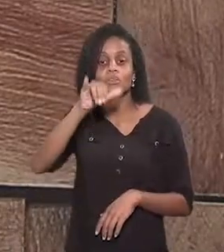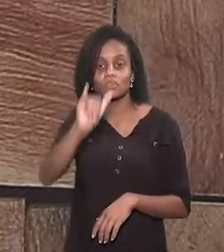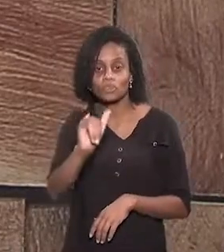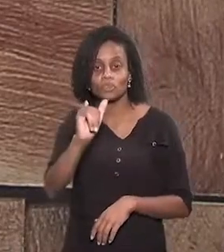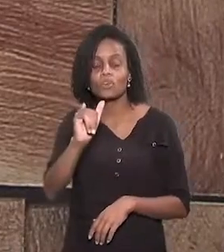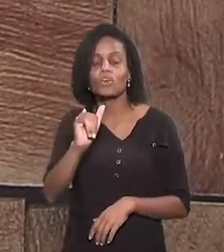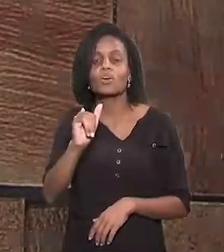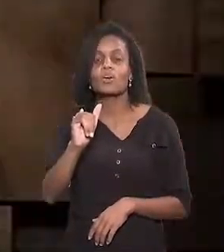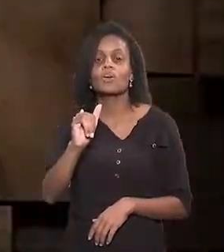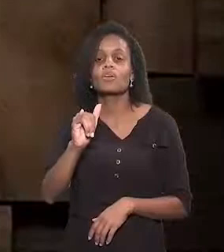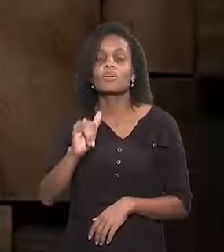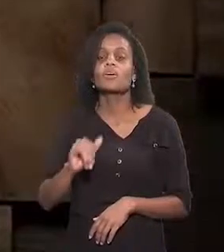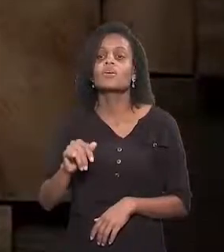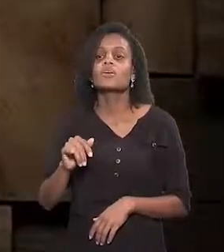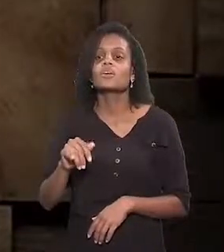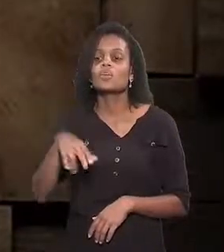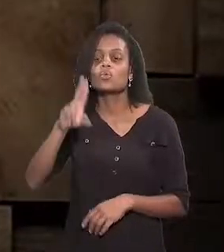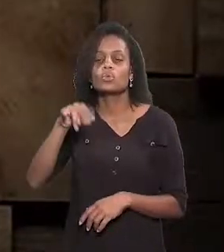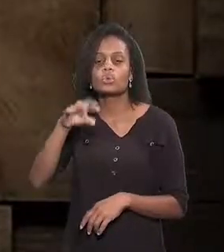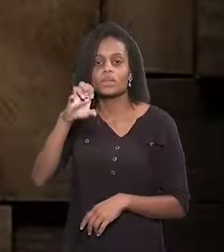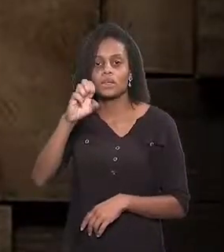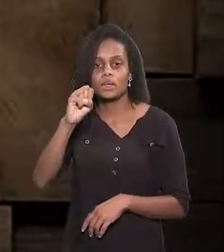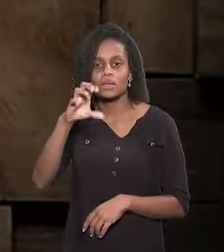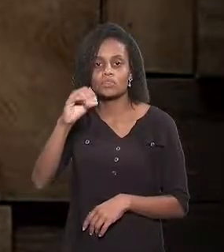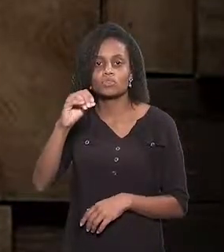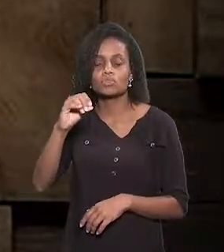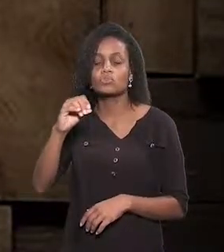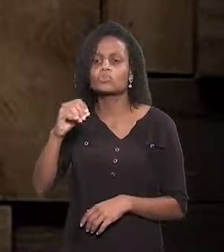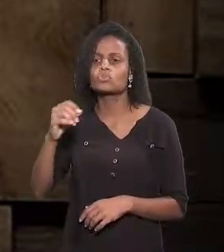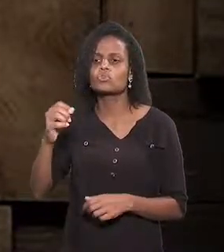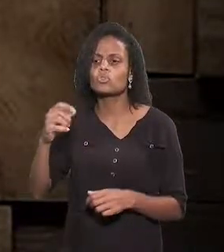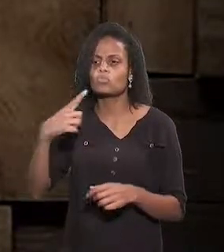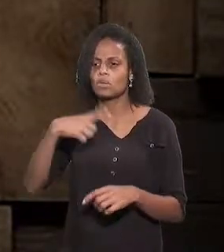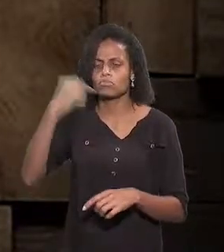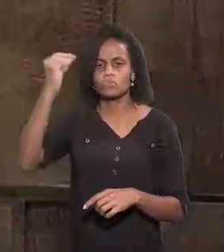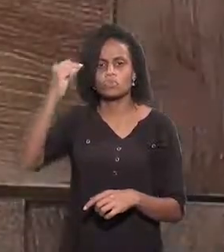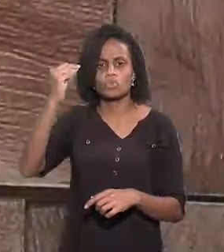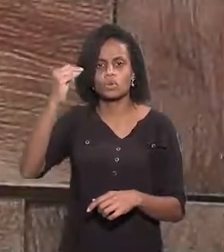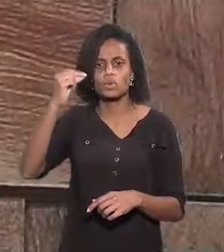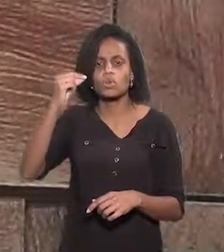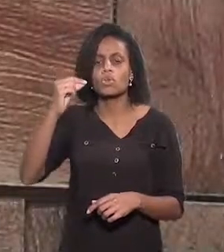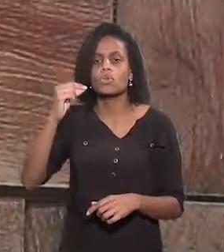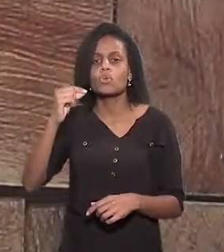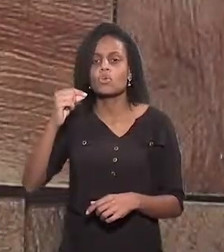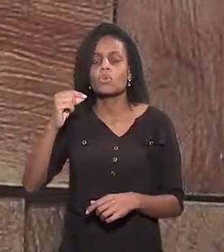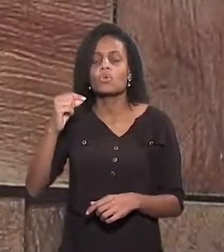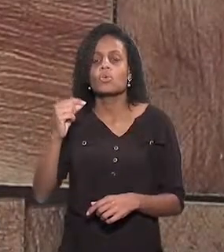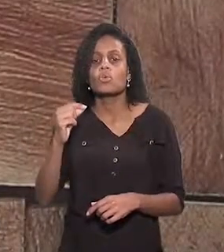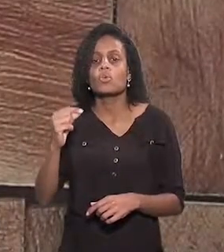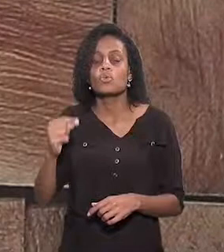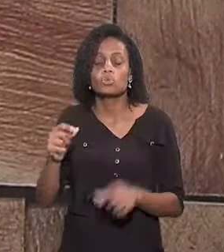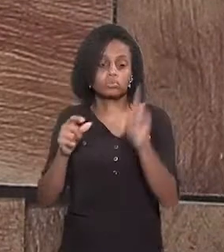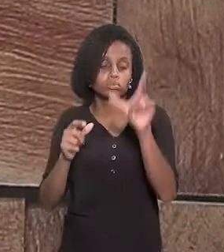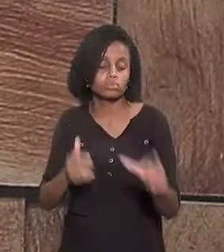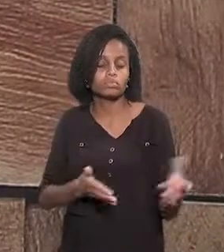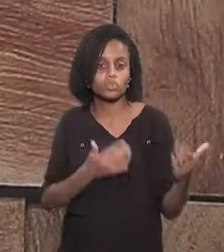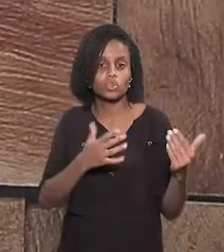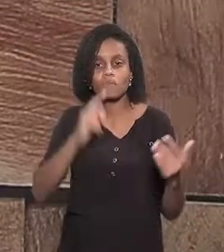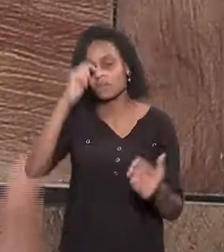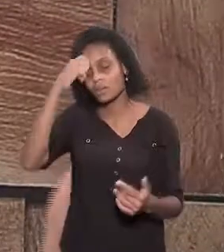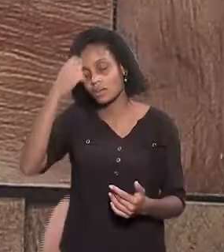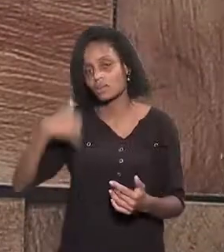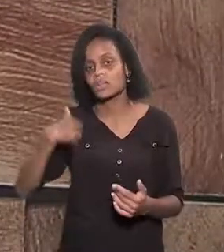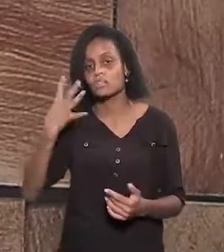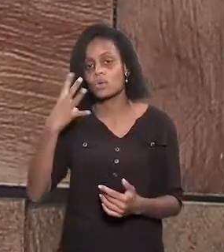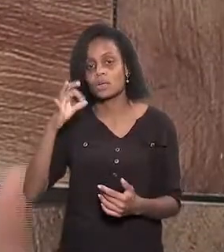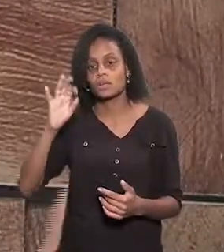York dizendo que eu tinha sido indicado pela Unesco Brasil como um dos 100 jovens negros abaixo de 40 anos